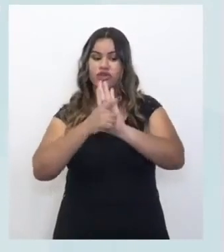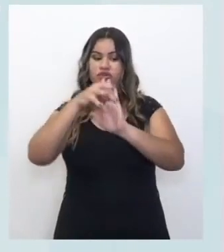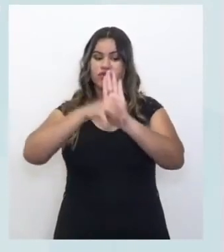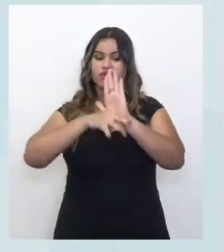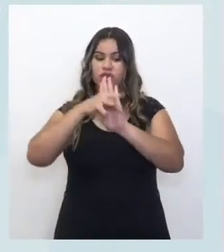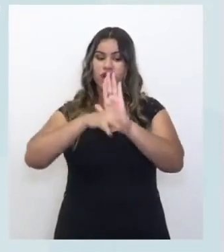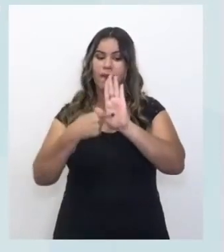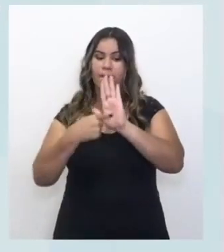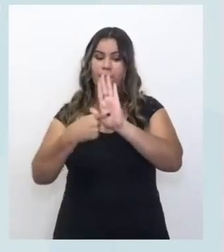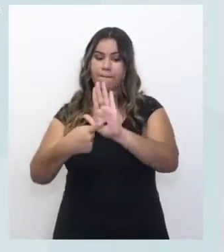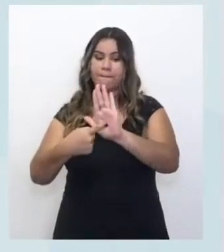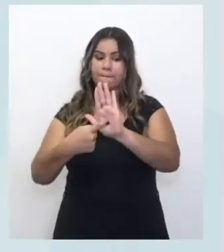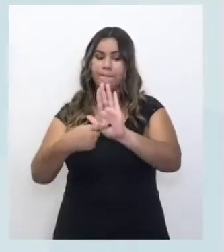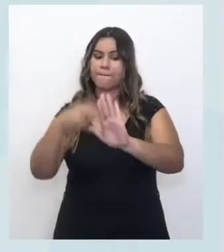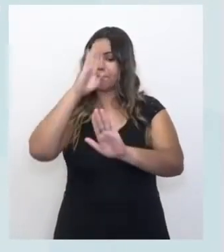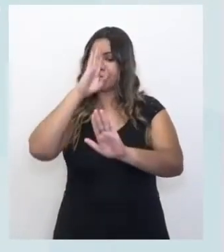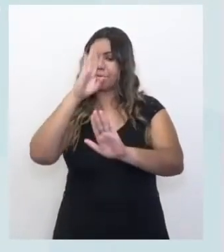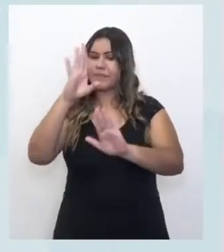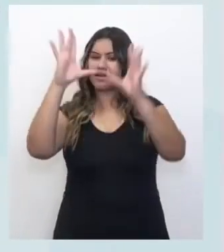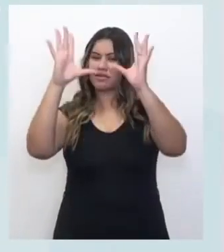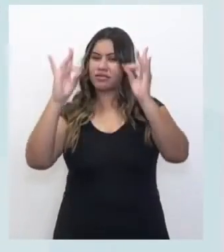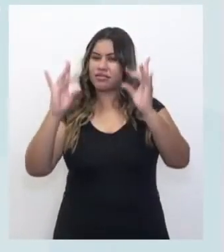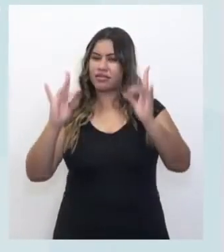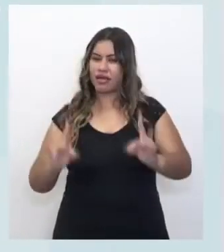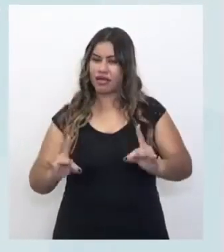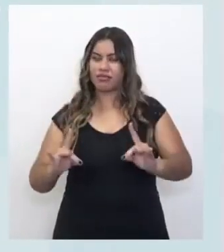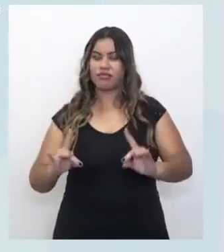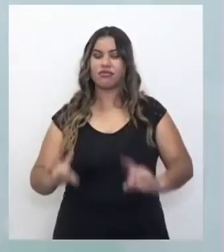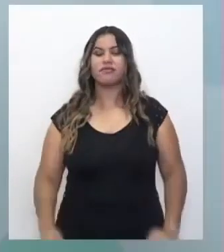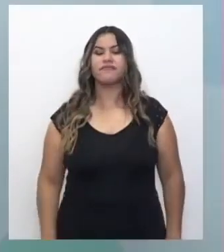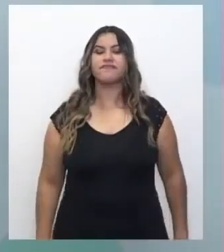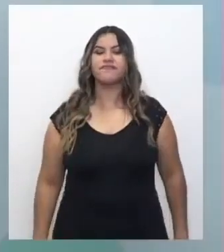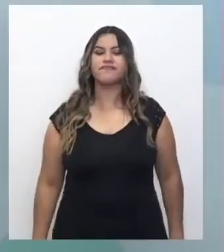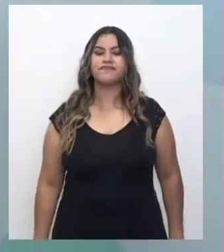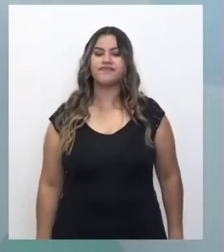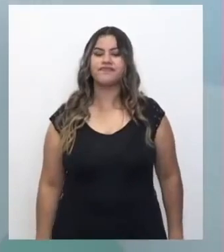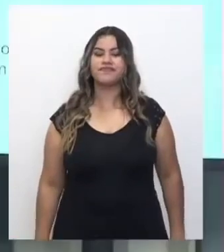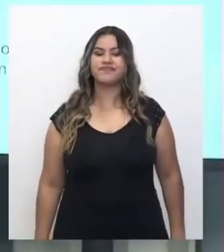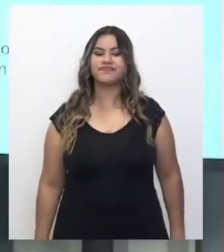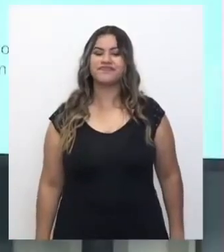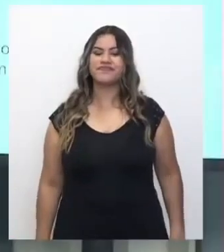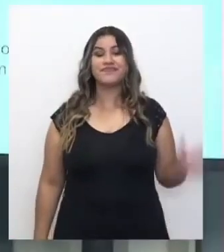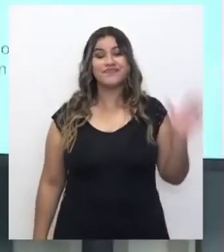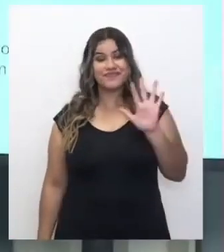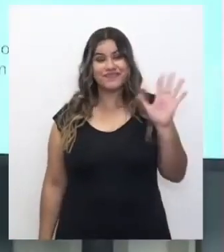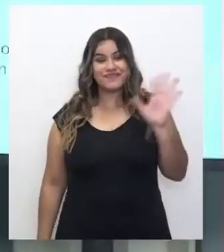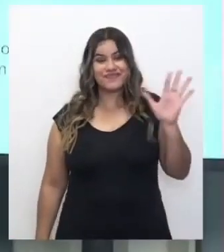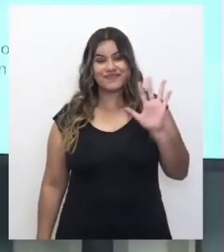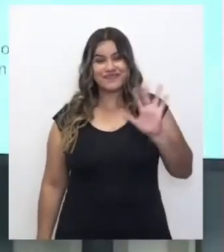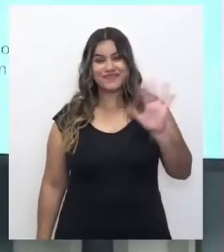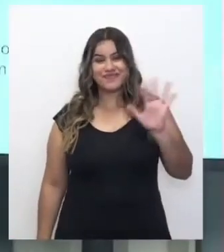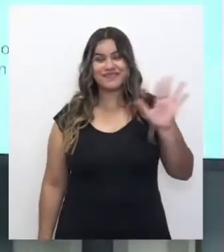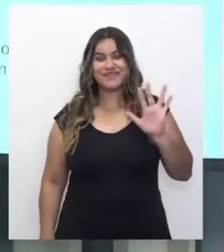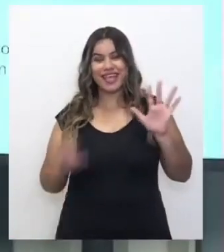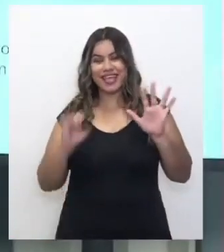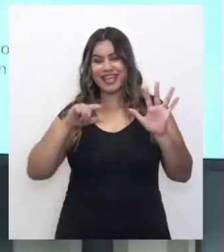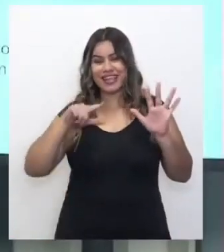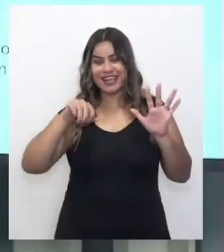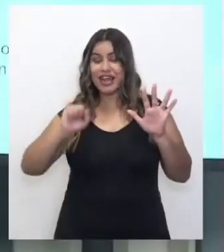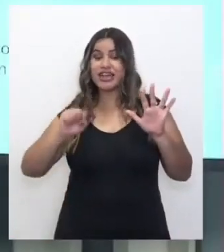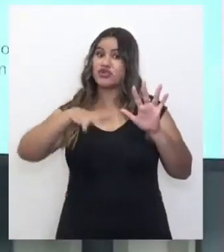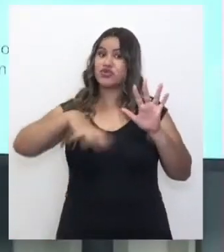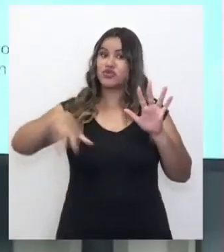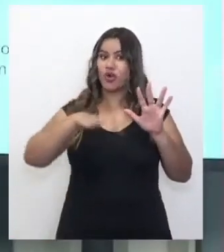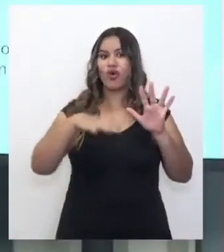que apresentam predominância da descrição. Mauro? Olá, Elaine, olá, alunos e professores,